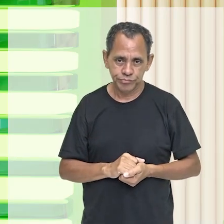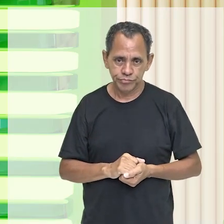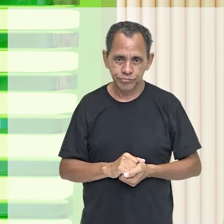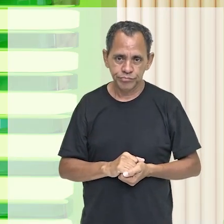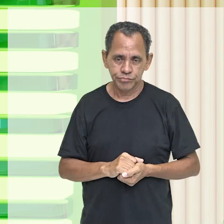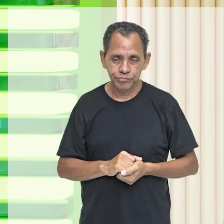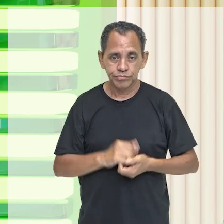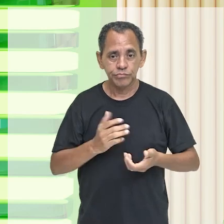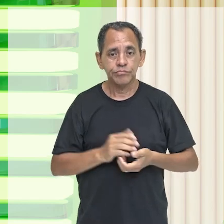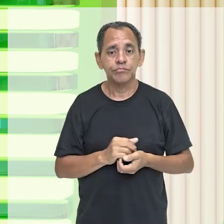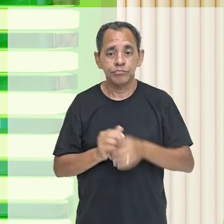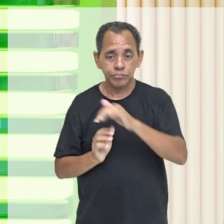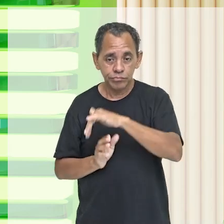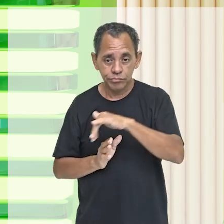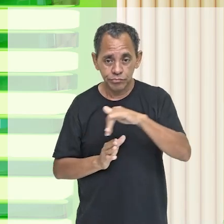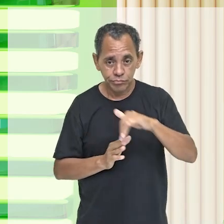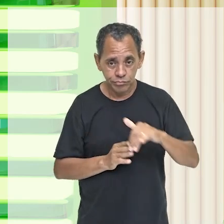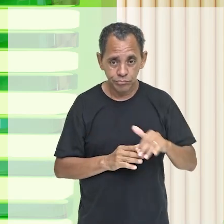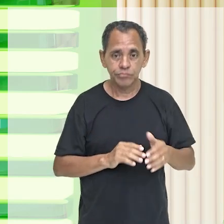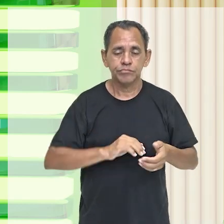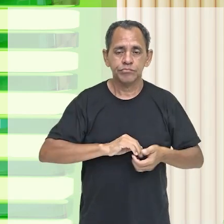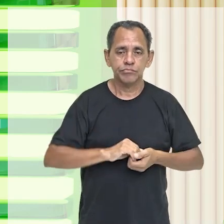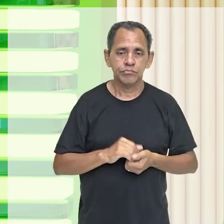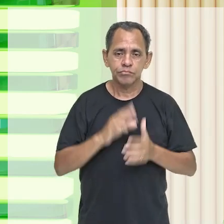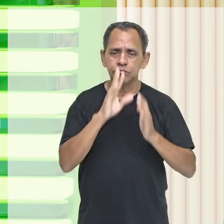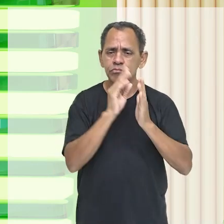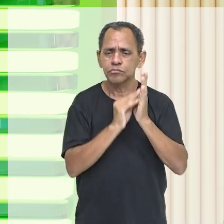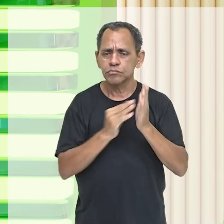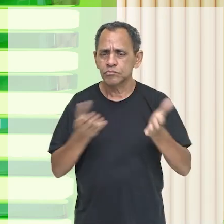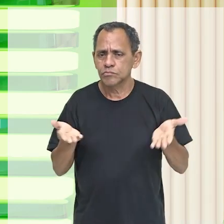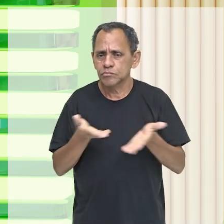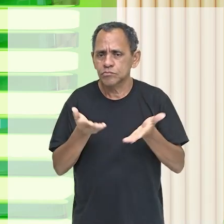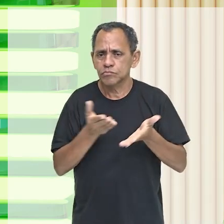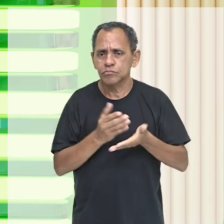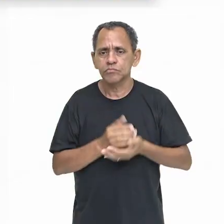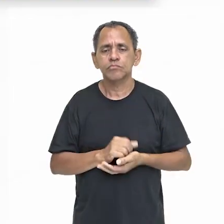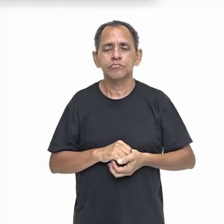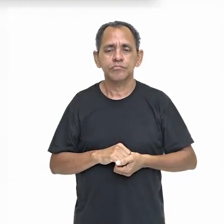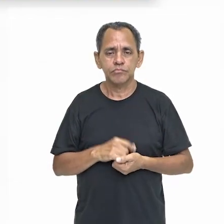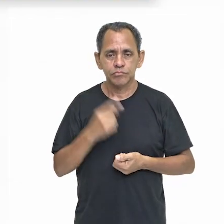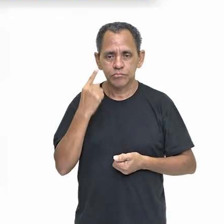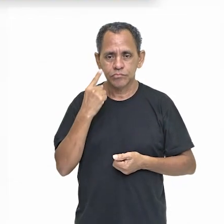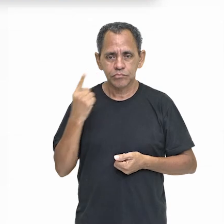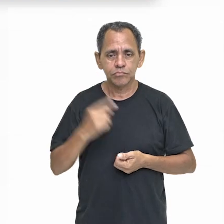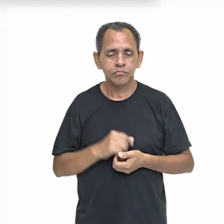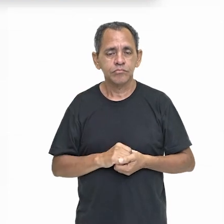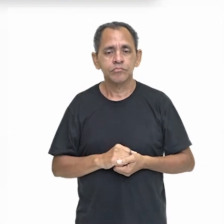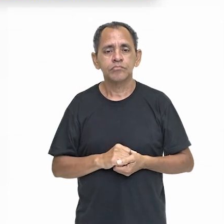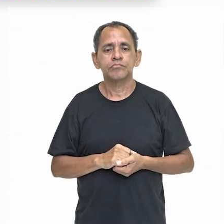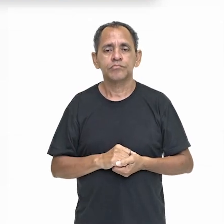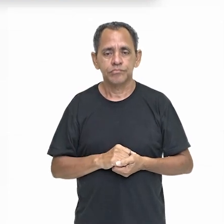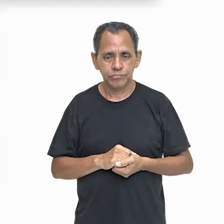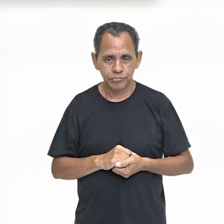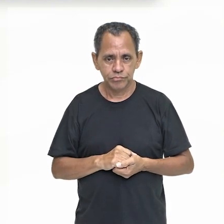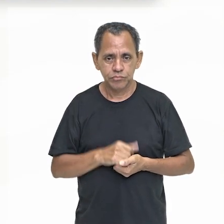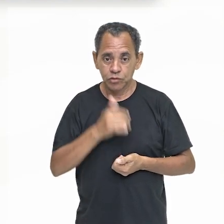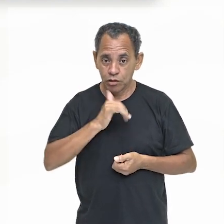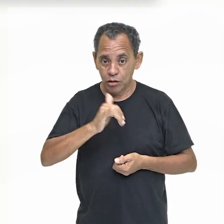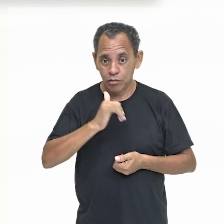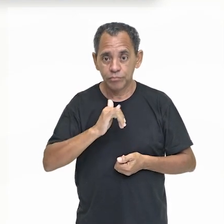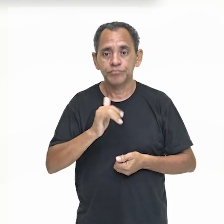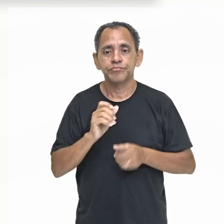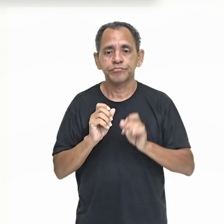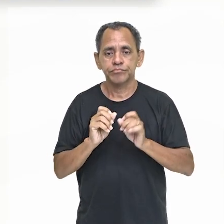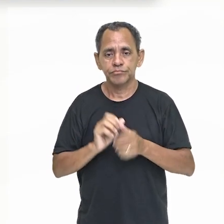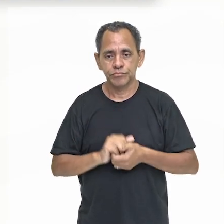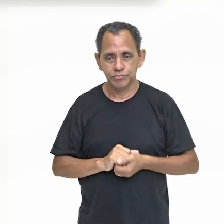muito Bem pessoal vamos dar continuidade então nos nossos conteúdos falando agora da energia mecânica vamos pular lá da velocidade para falar